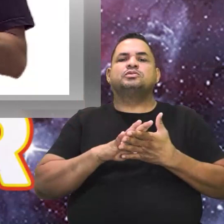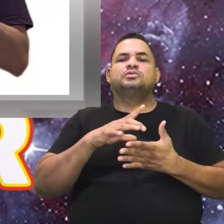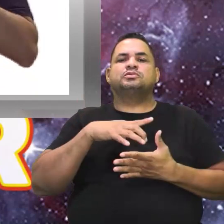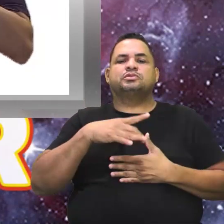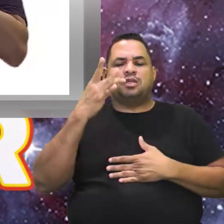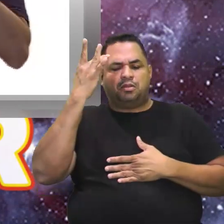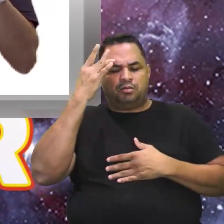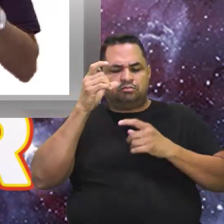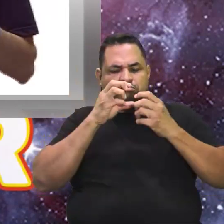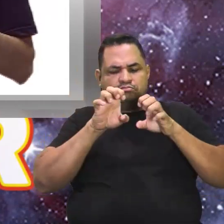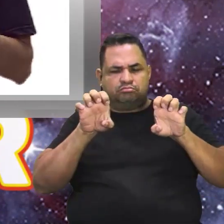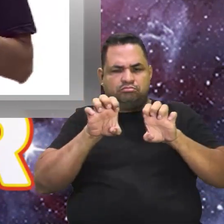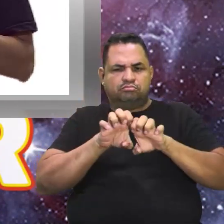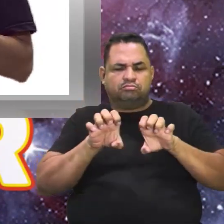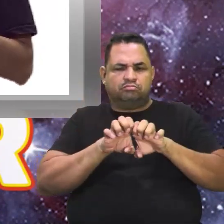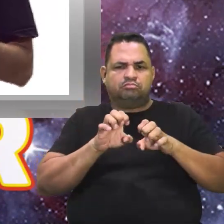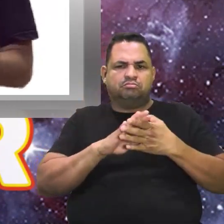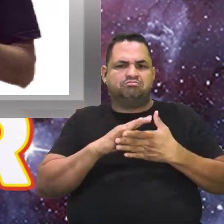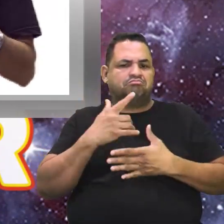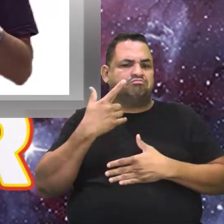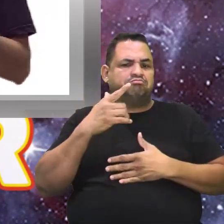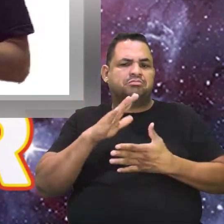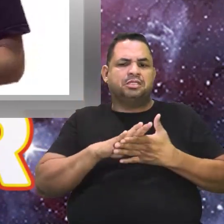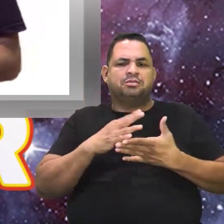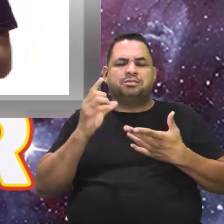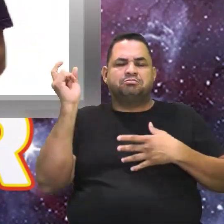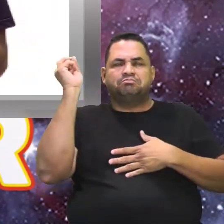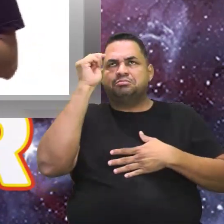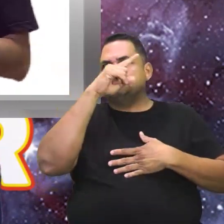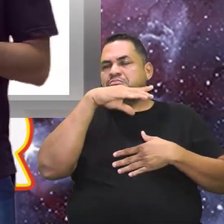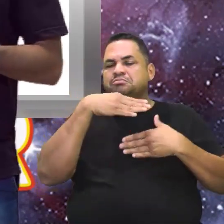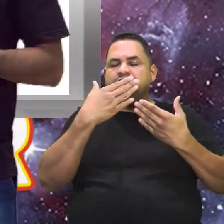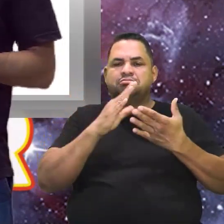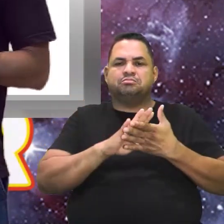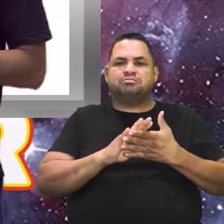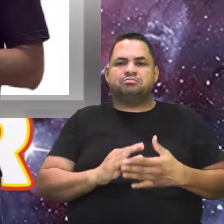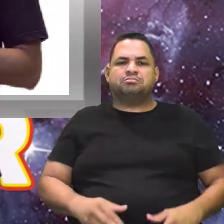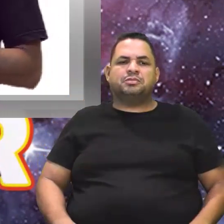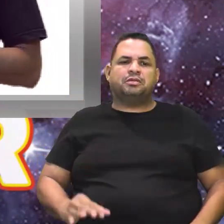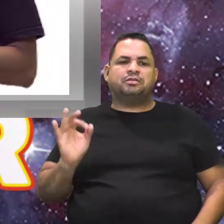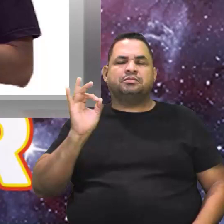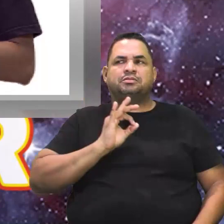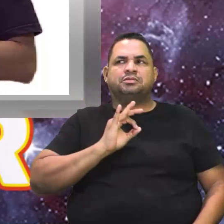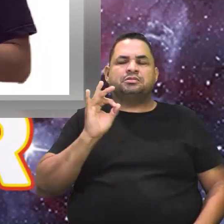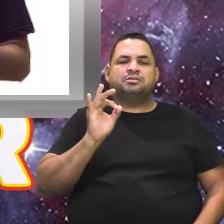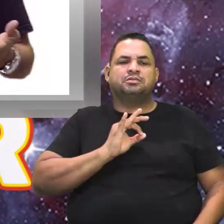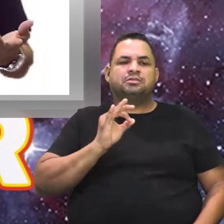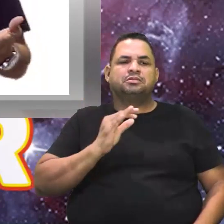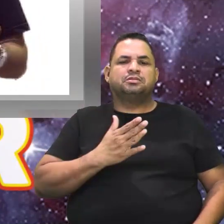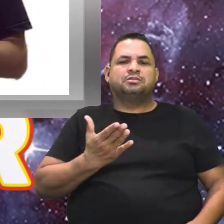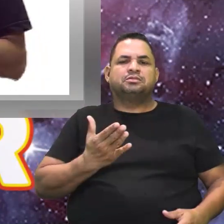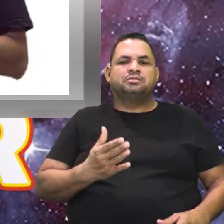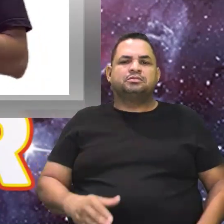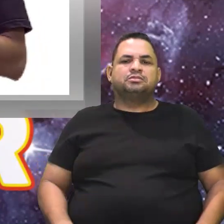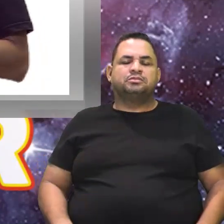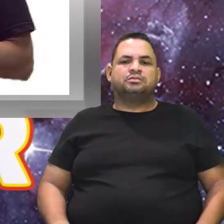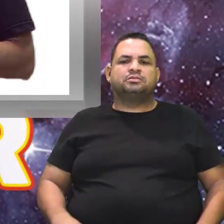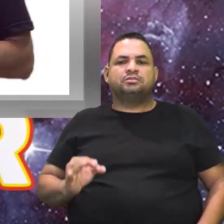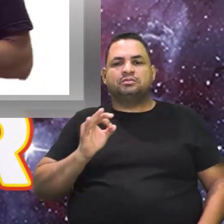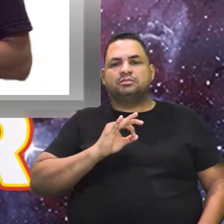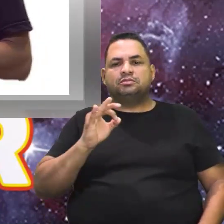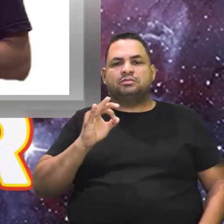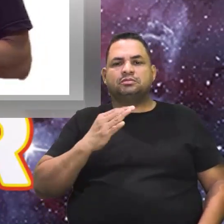alguma fórmula mirabolante? Nenhuma. Uma foi de porcentagem. Básica, pura. Básica. Uma